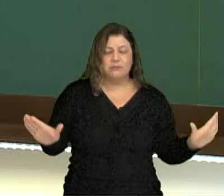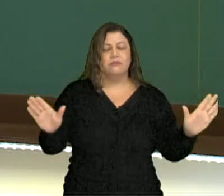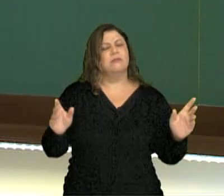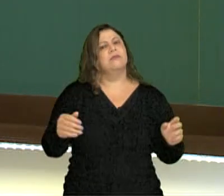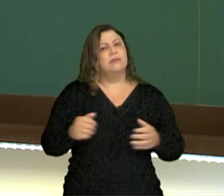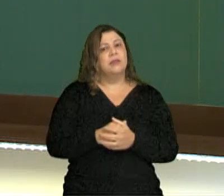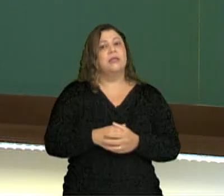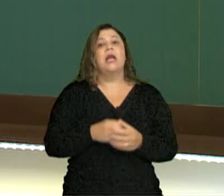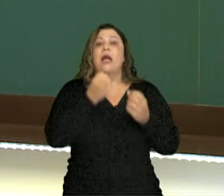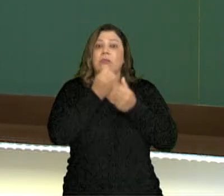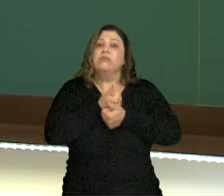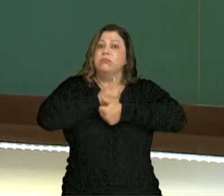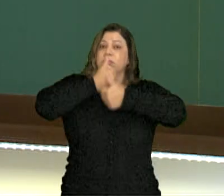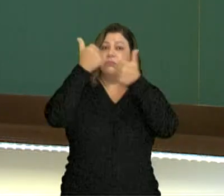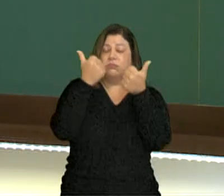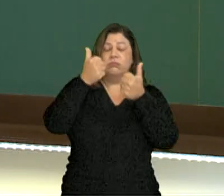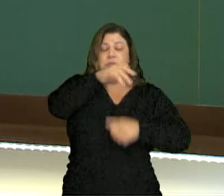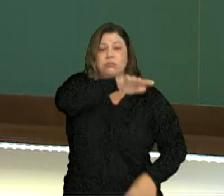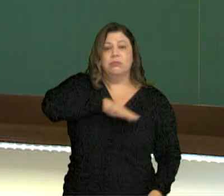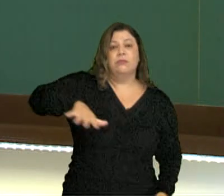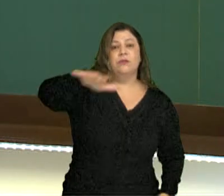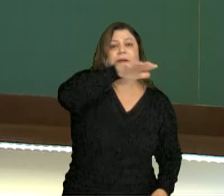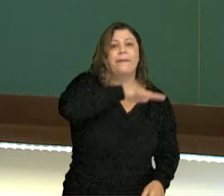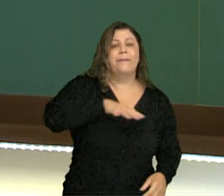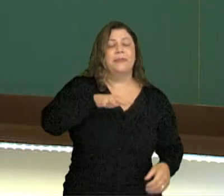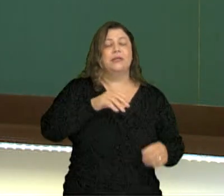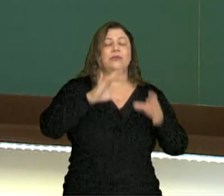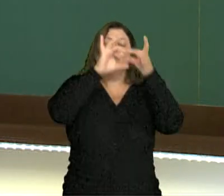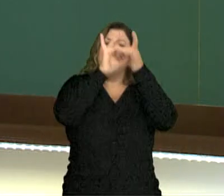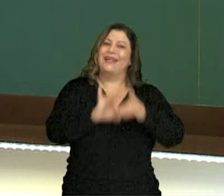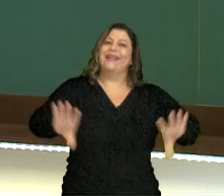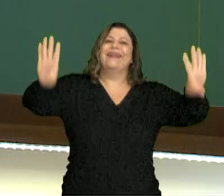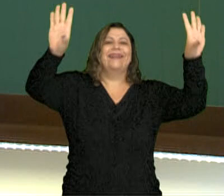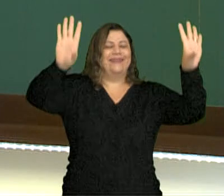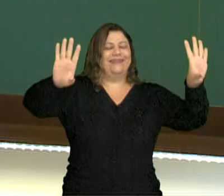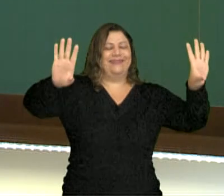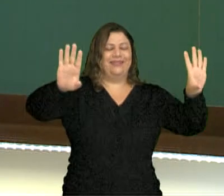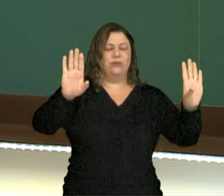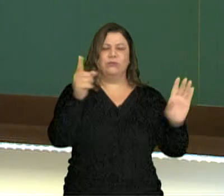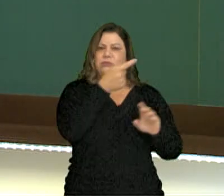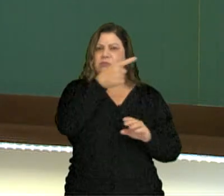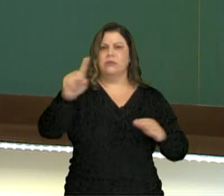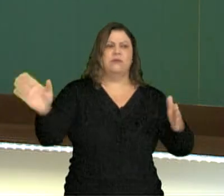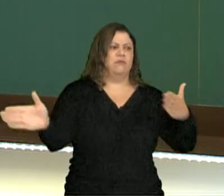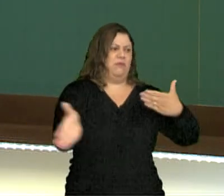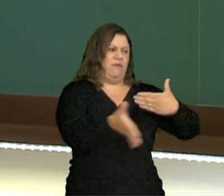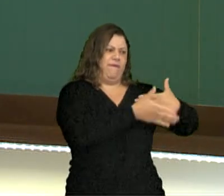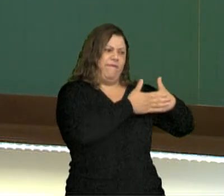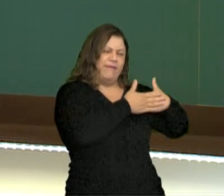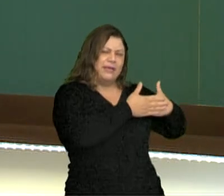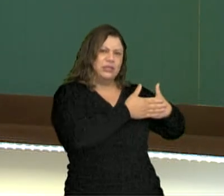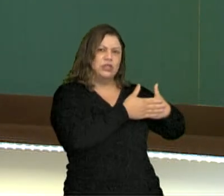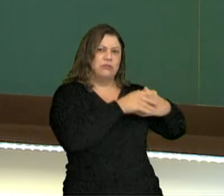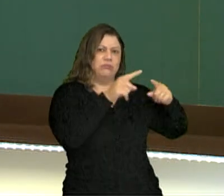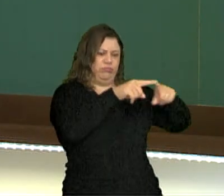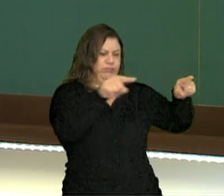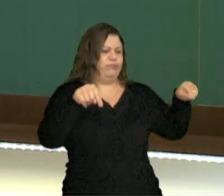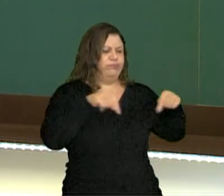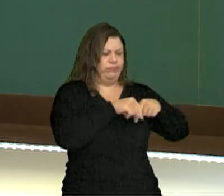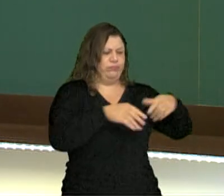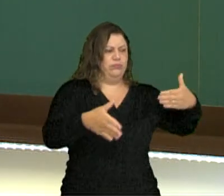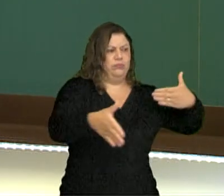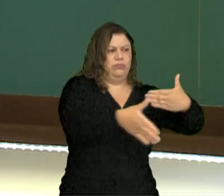uma boa alternativa de ambiente, porque é ao ar livre. Então nós não ficamos fechados, focados num ambiente fechado